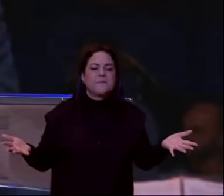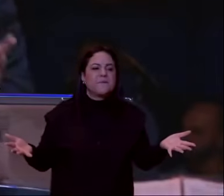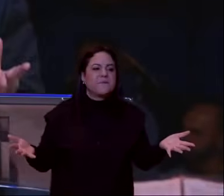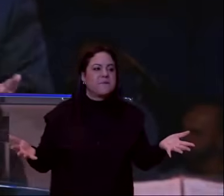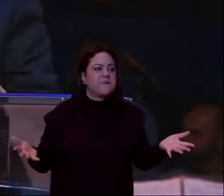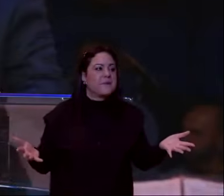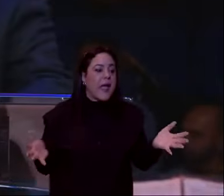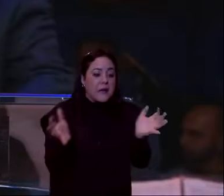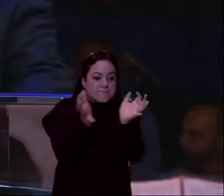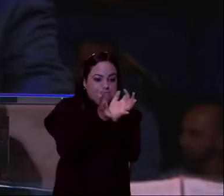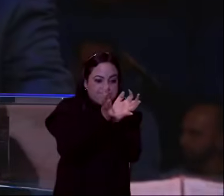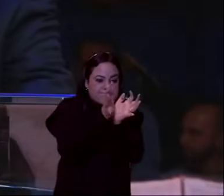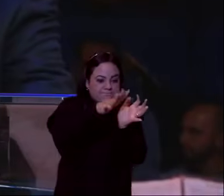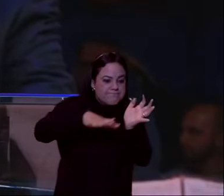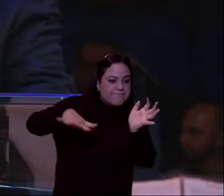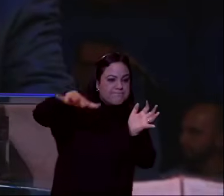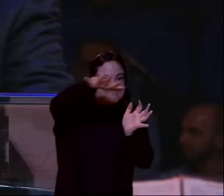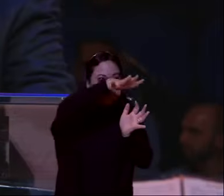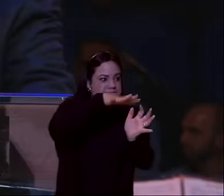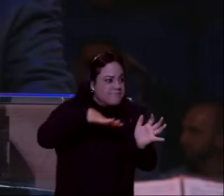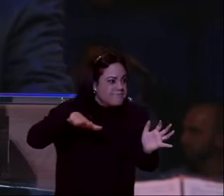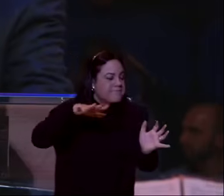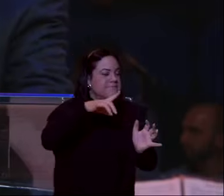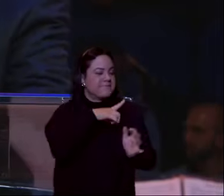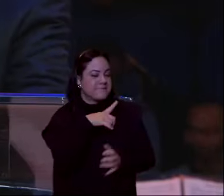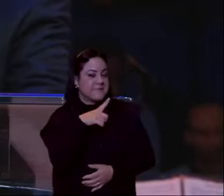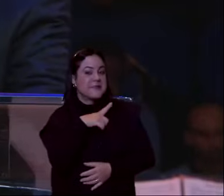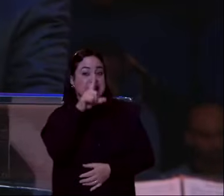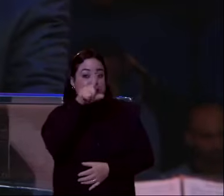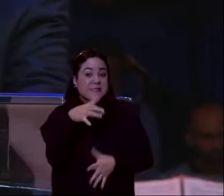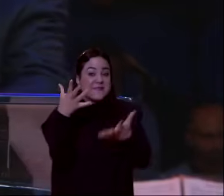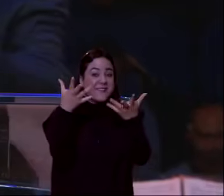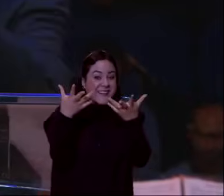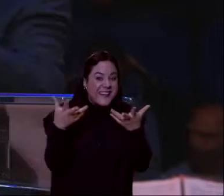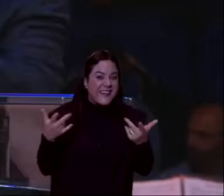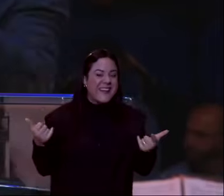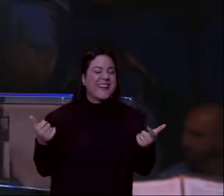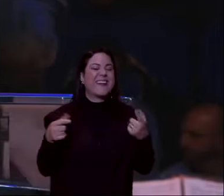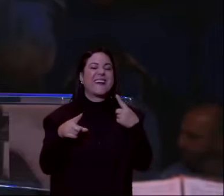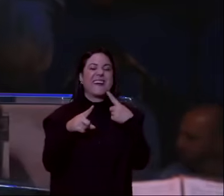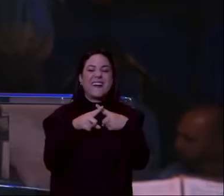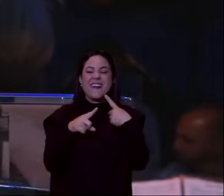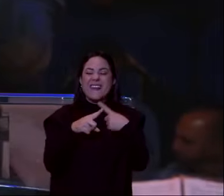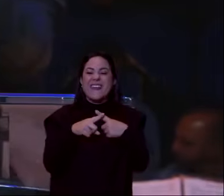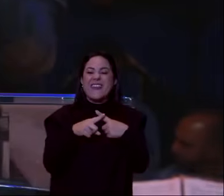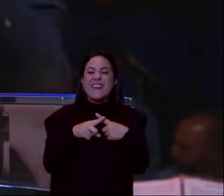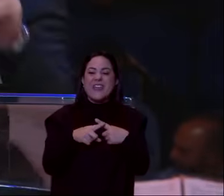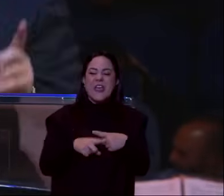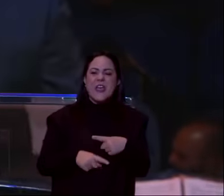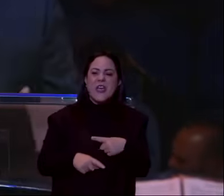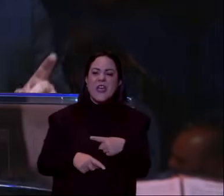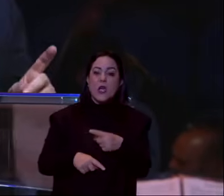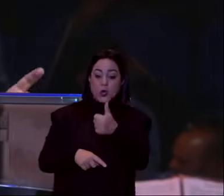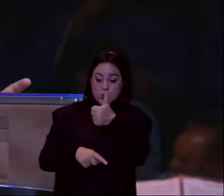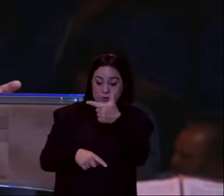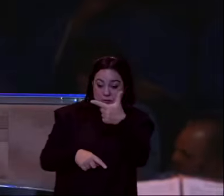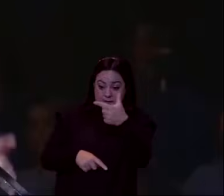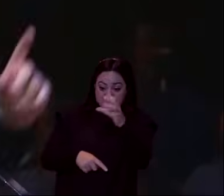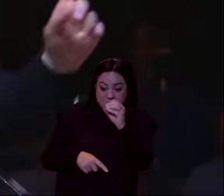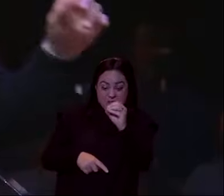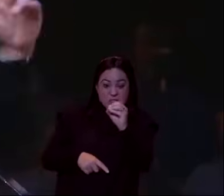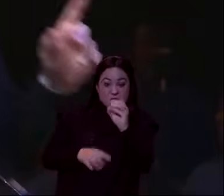visão coletiva era tremenda, porque nenhum dos 120 ficou de